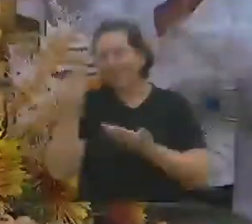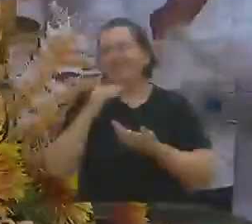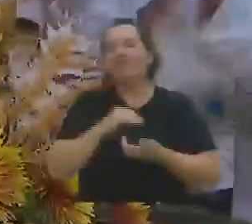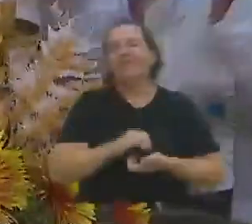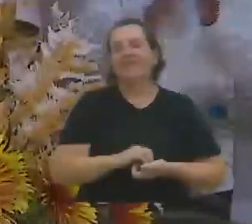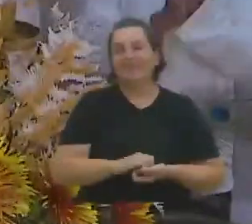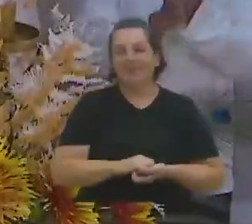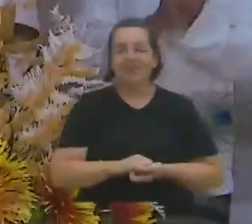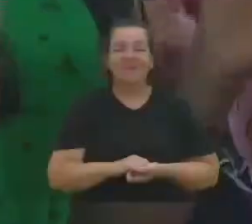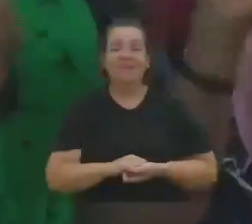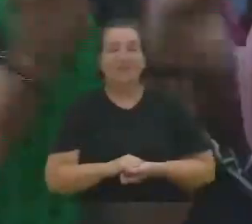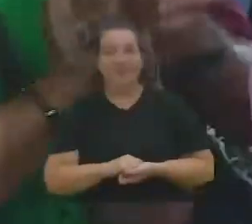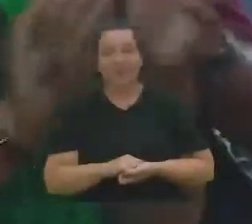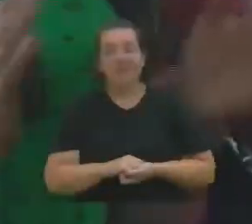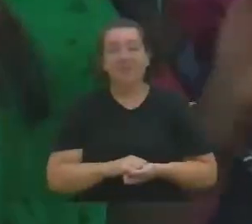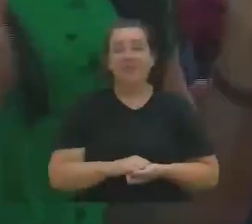dons